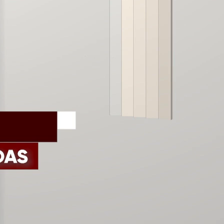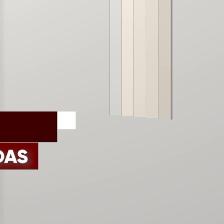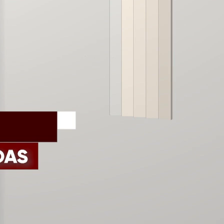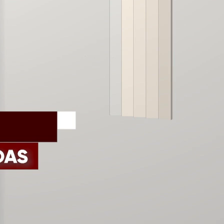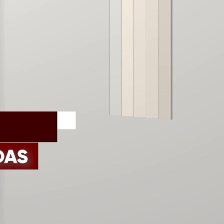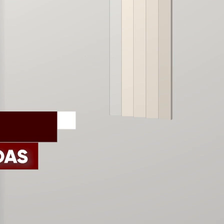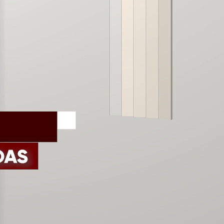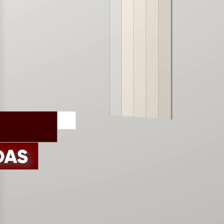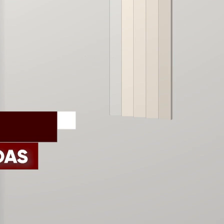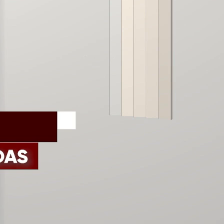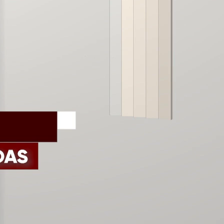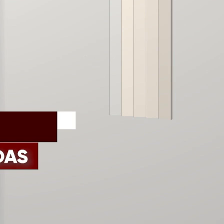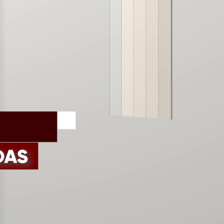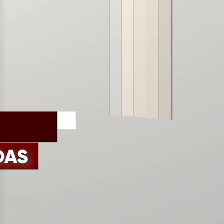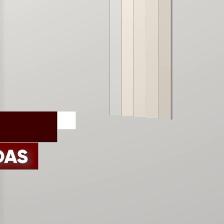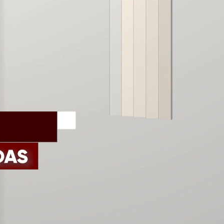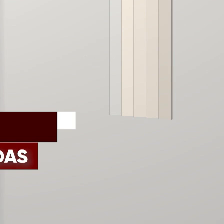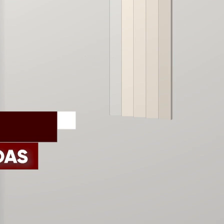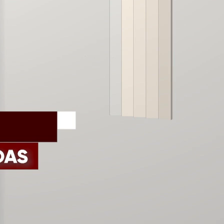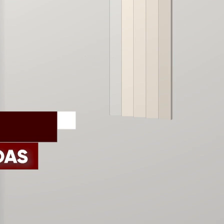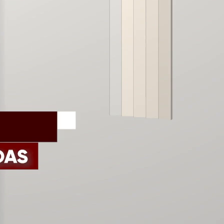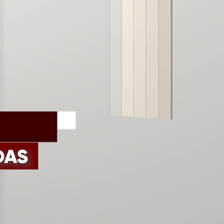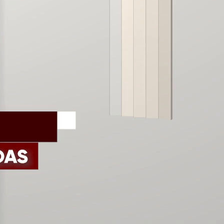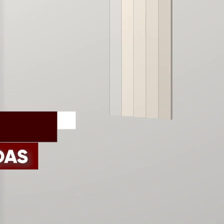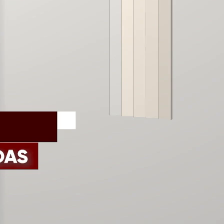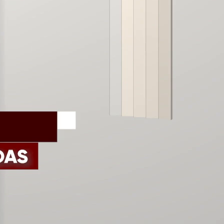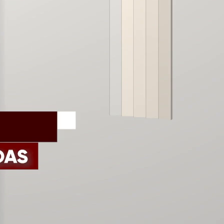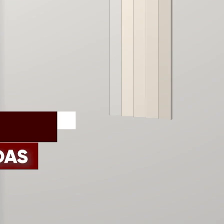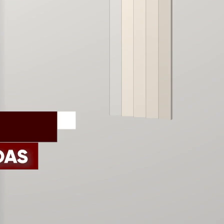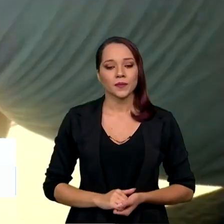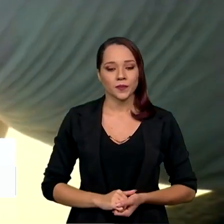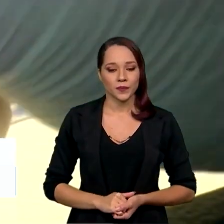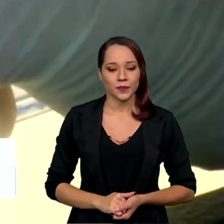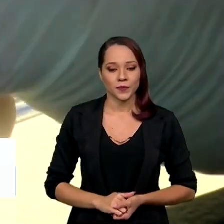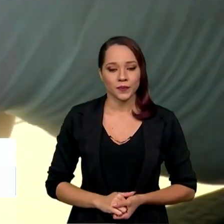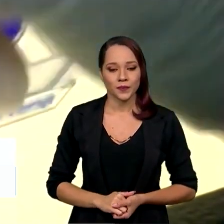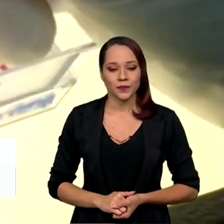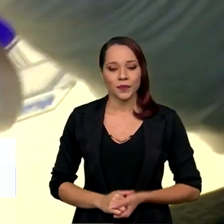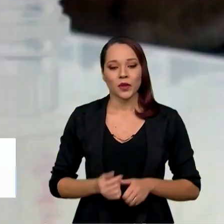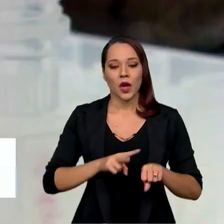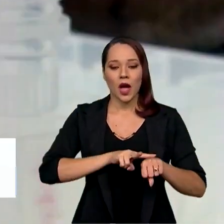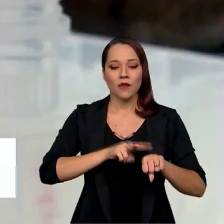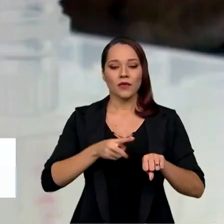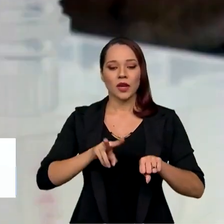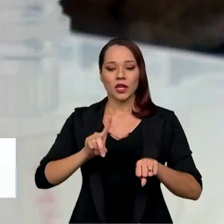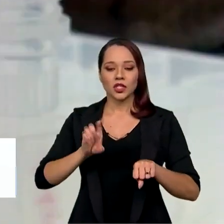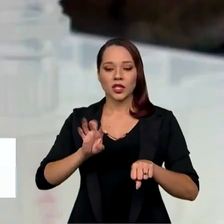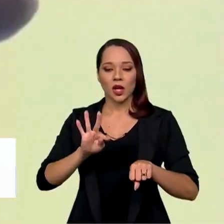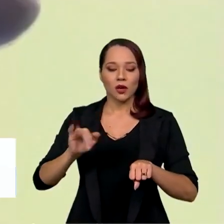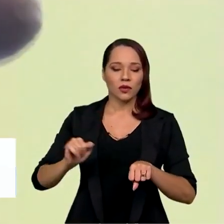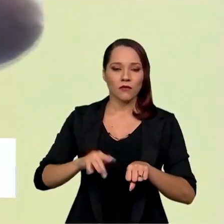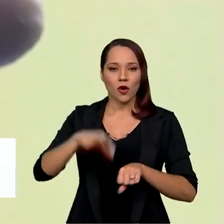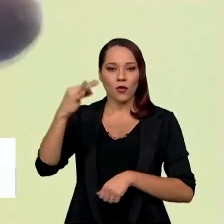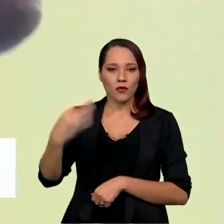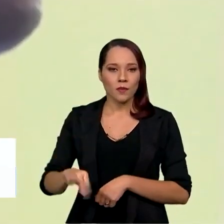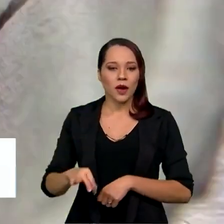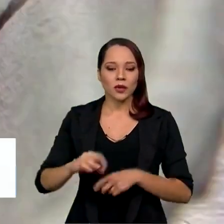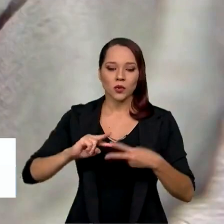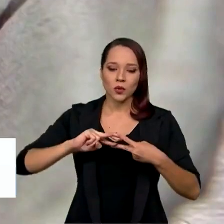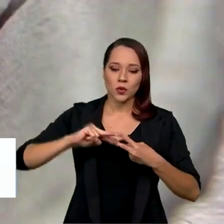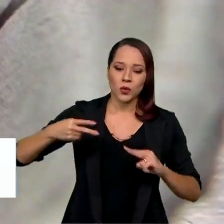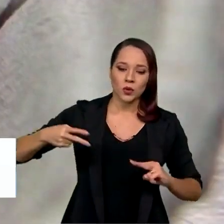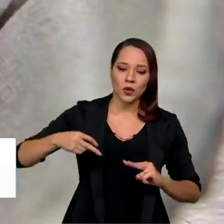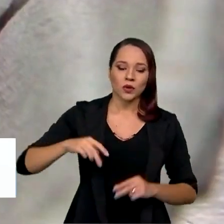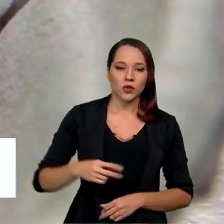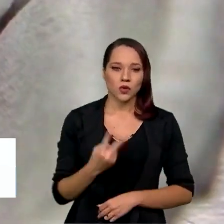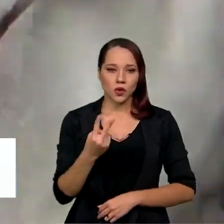o estado do Rio já registra 5 casos da nova variante. A variante Delta foi confirmada com sequenciamento genômico. São